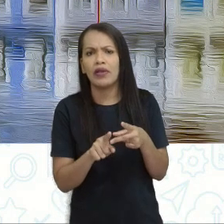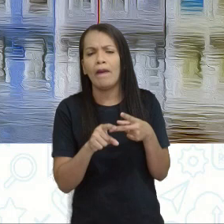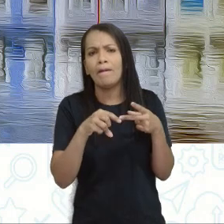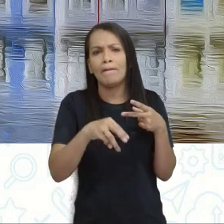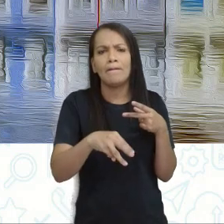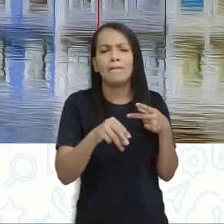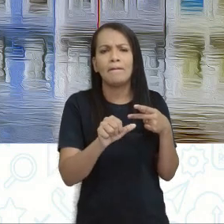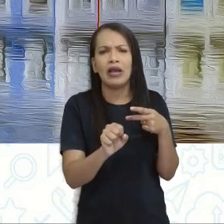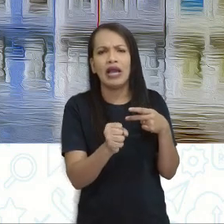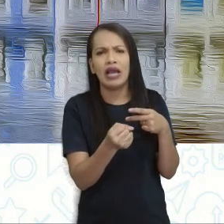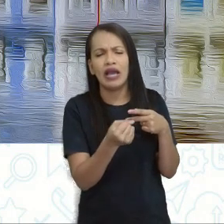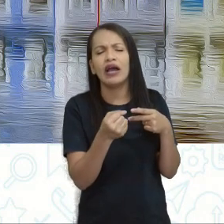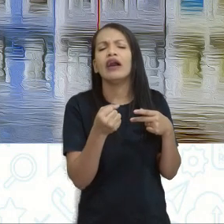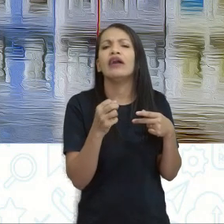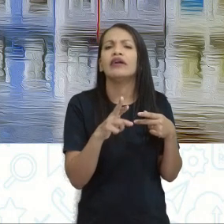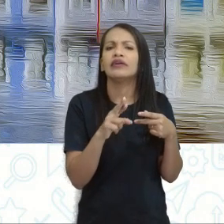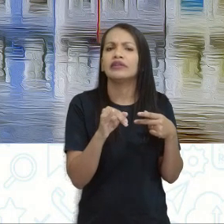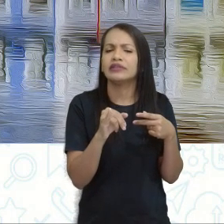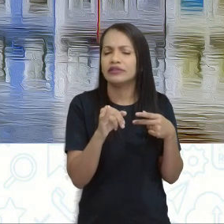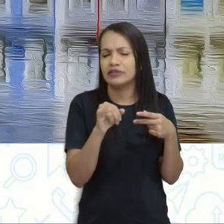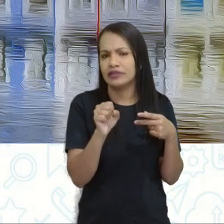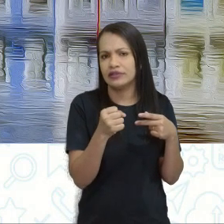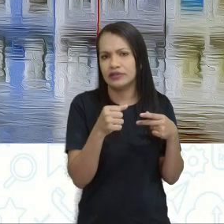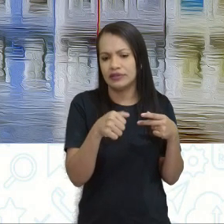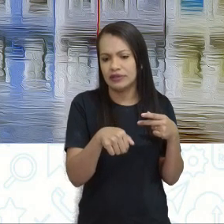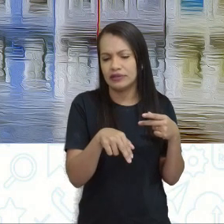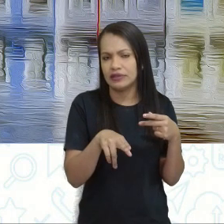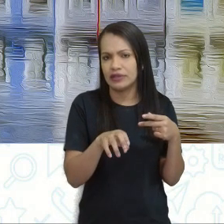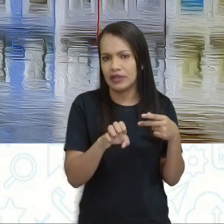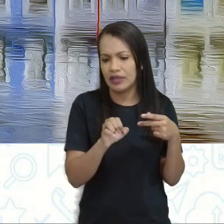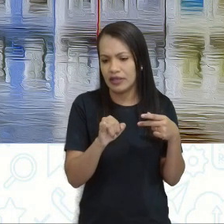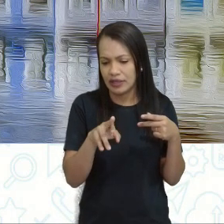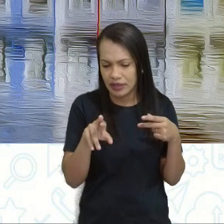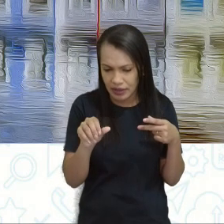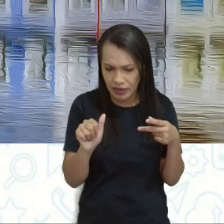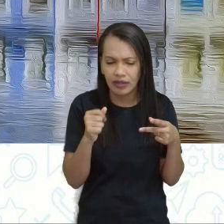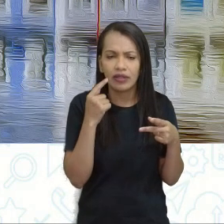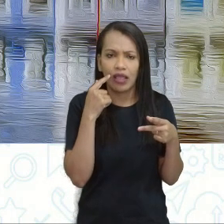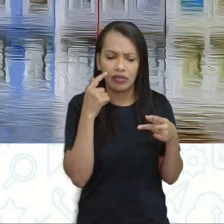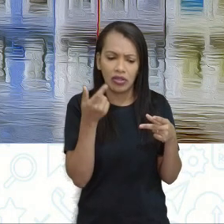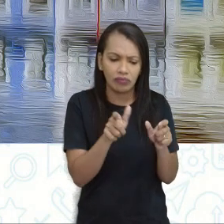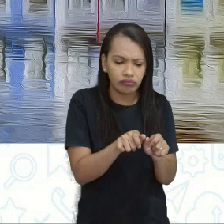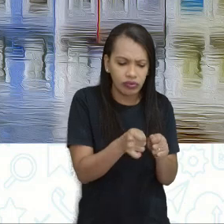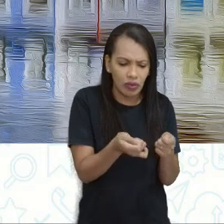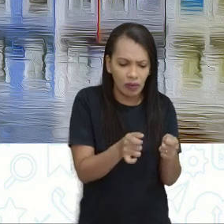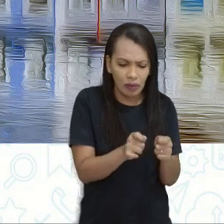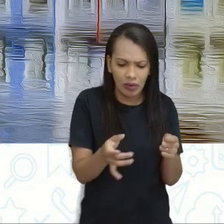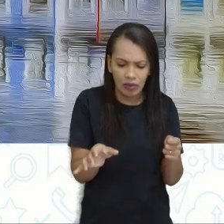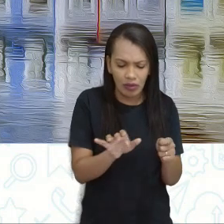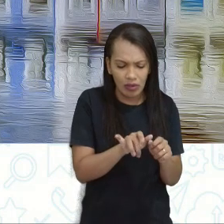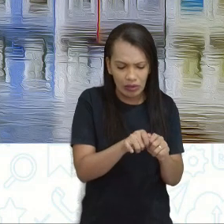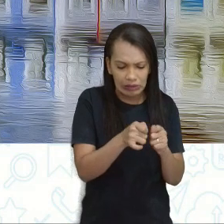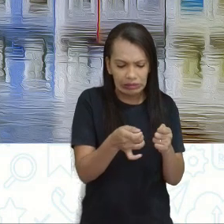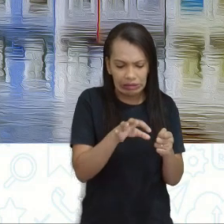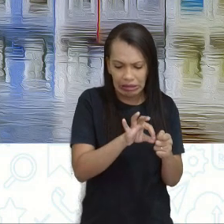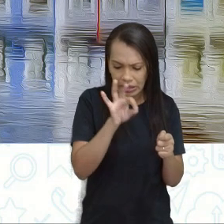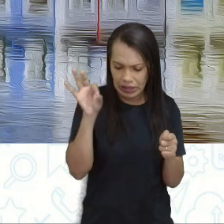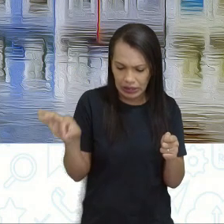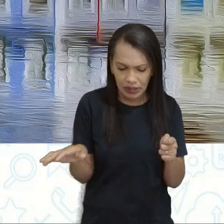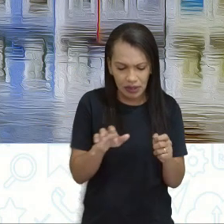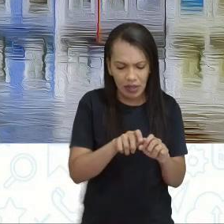né? Muitas mulheres que trabalham aí com essa questão. Tudo isso, né, para vocês entenderem